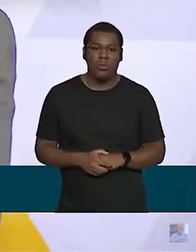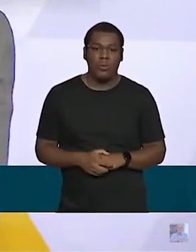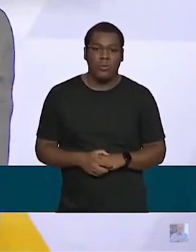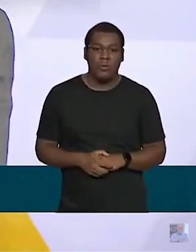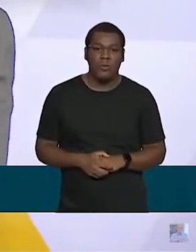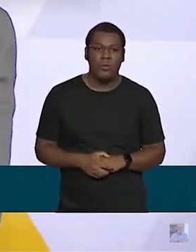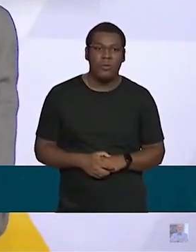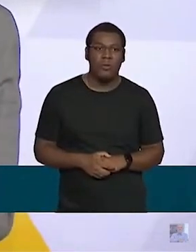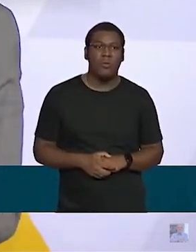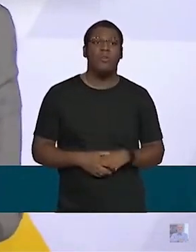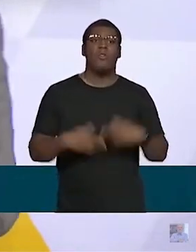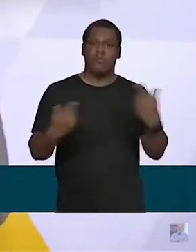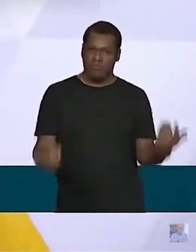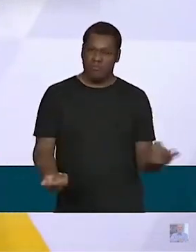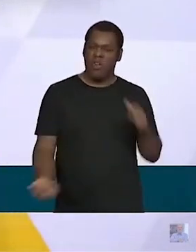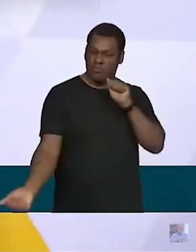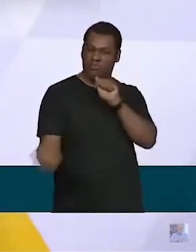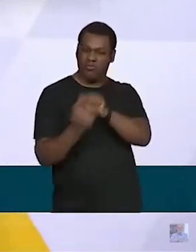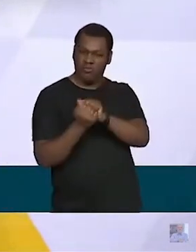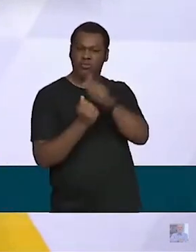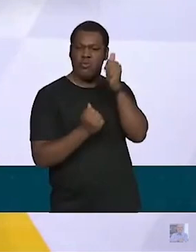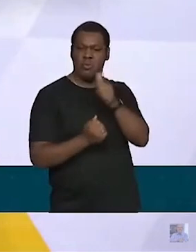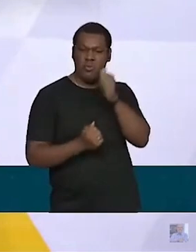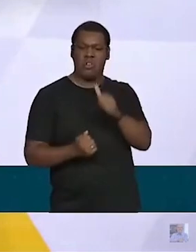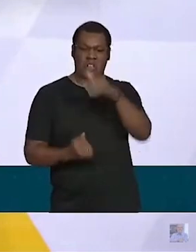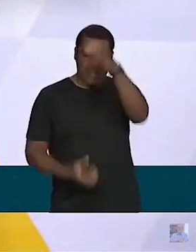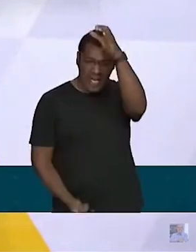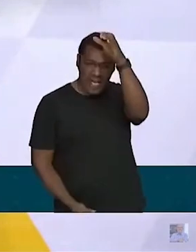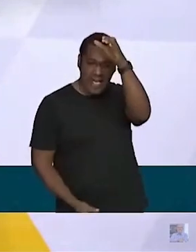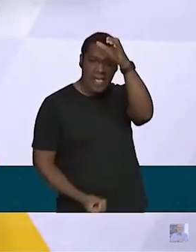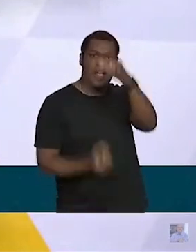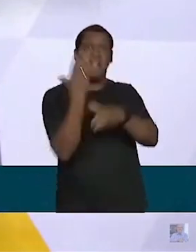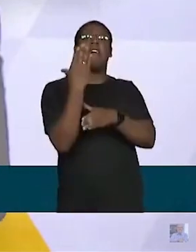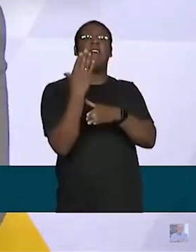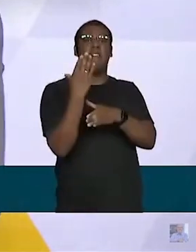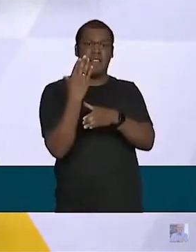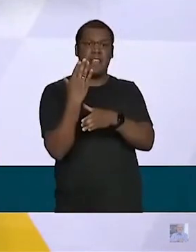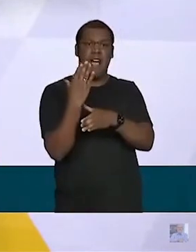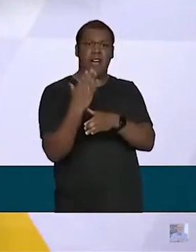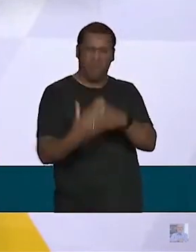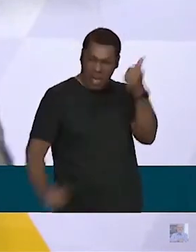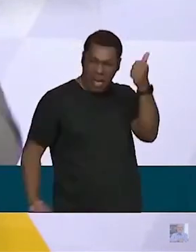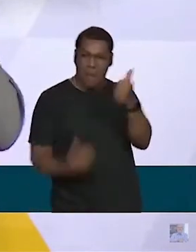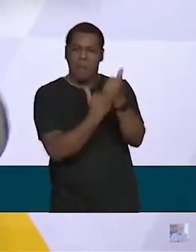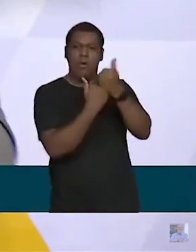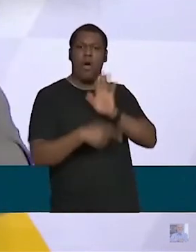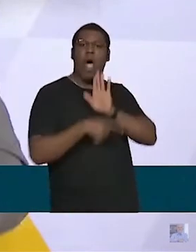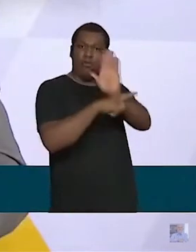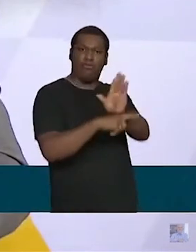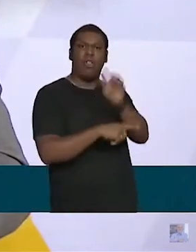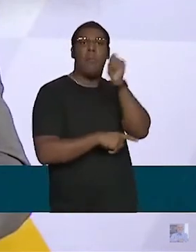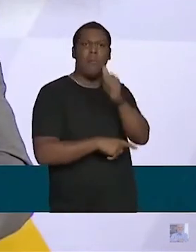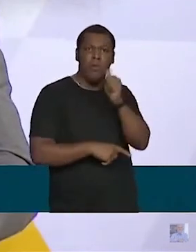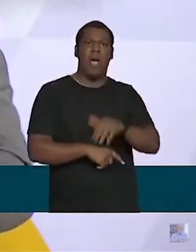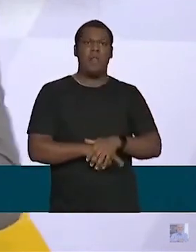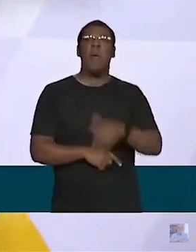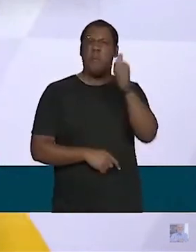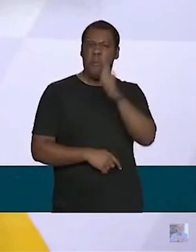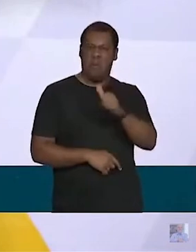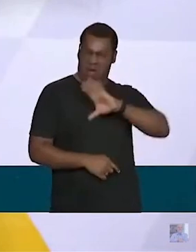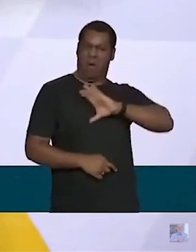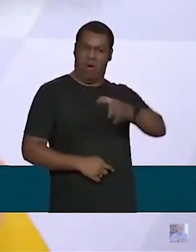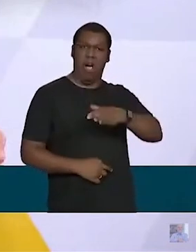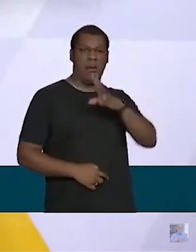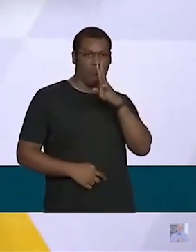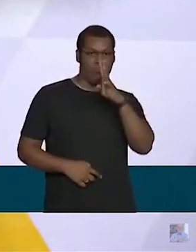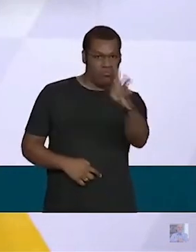E nós vamos ter, companheiras, ter que criar narrativa para fortalecer a mulher a fazer a denúncia. E vamos